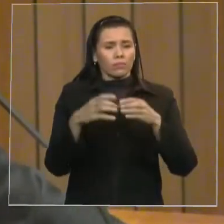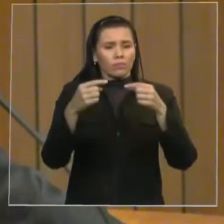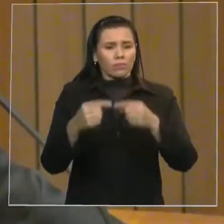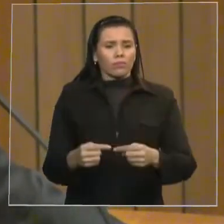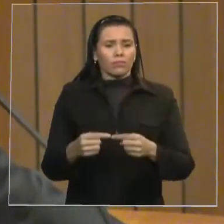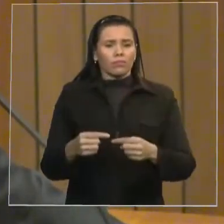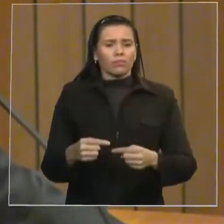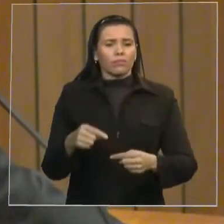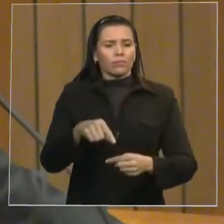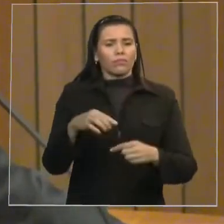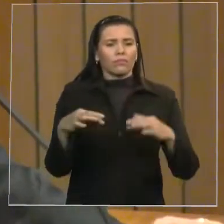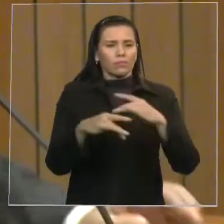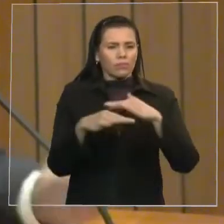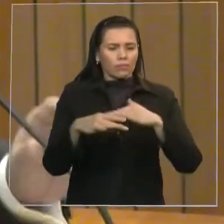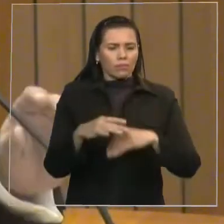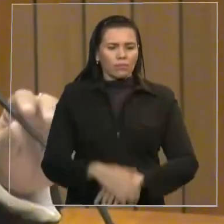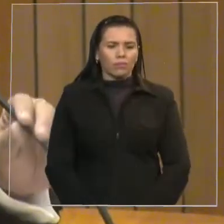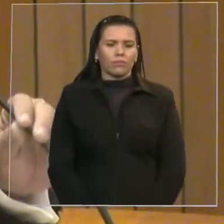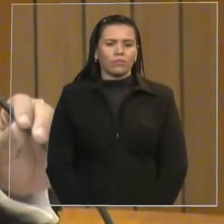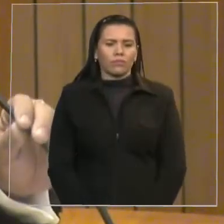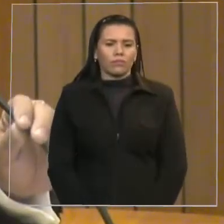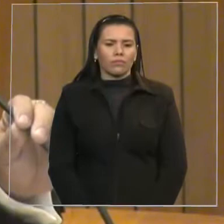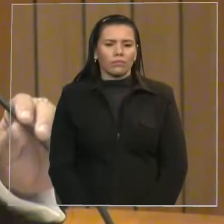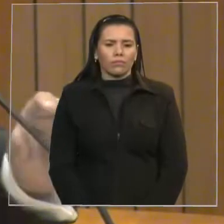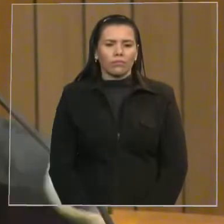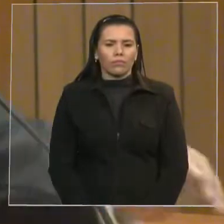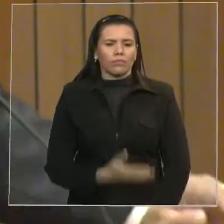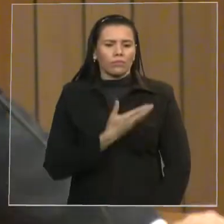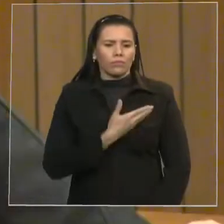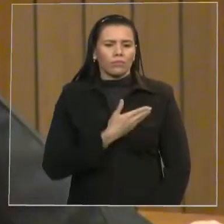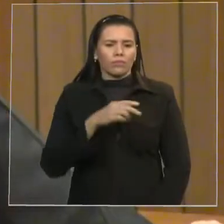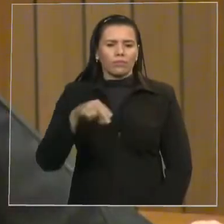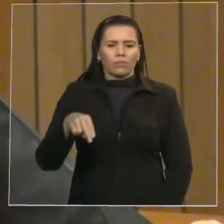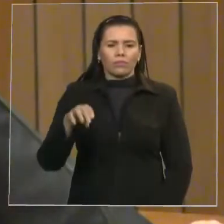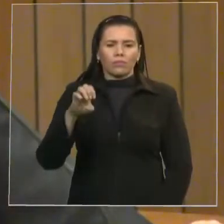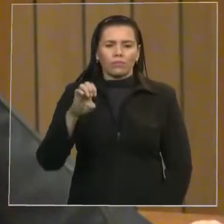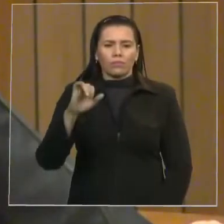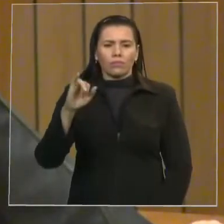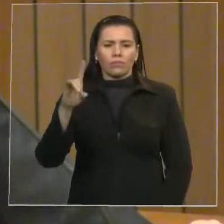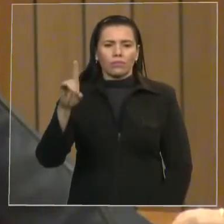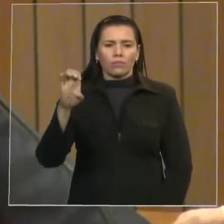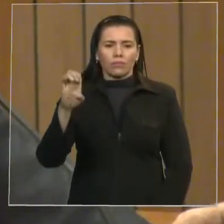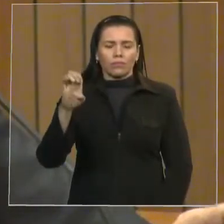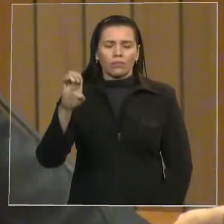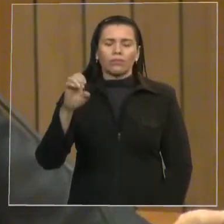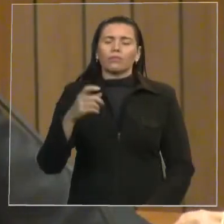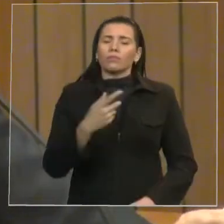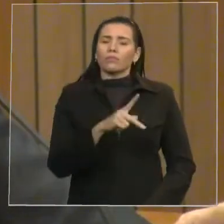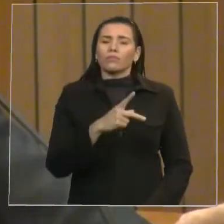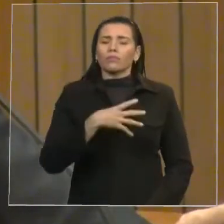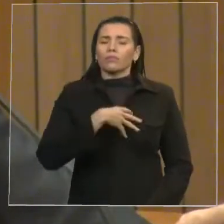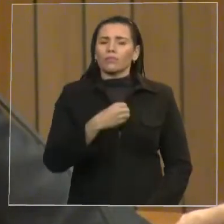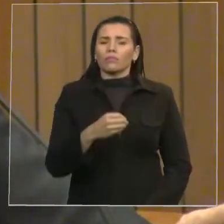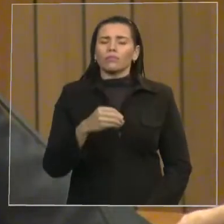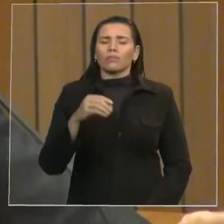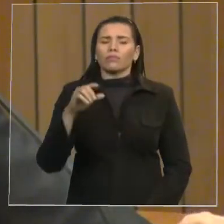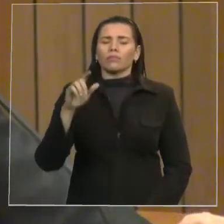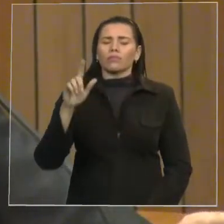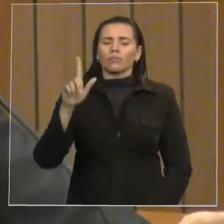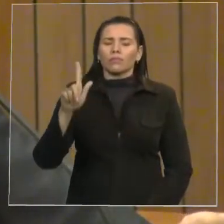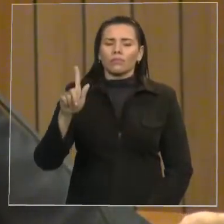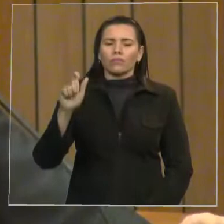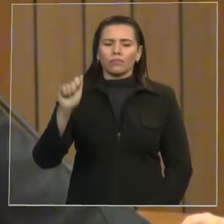cidade, a nossa amiga Neide e sua filha Gardênia, Neide Gardênia